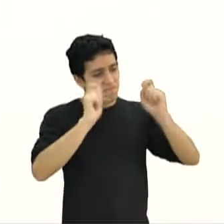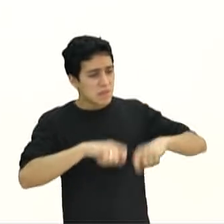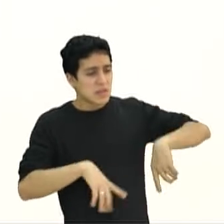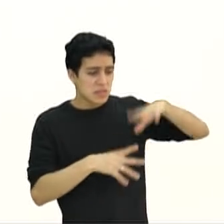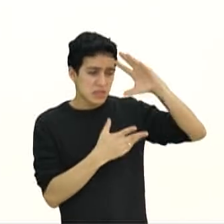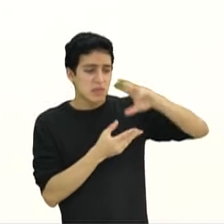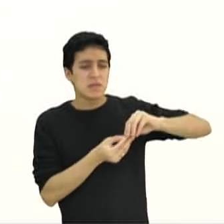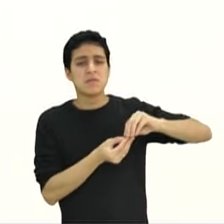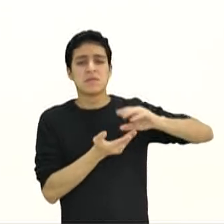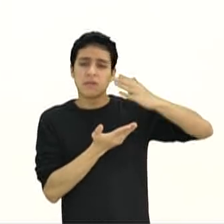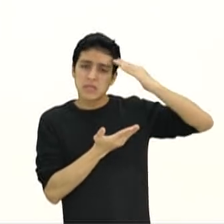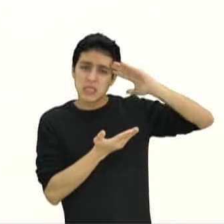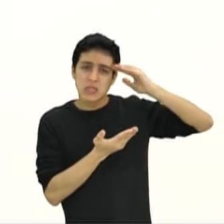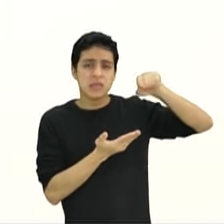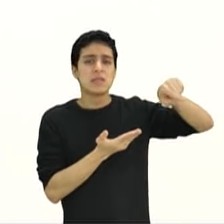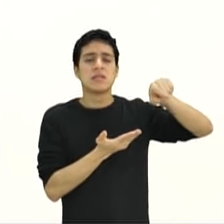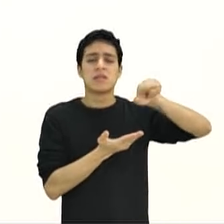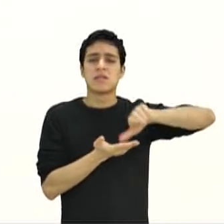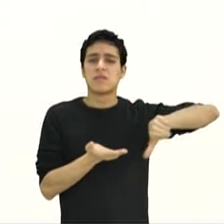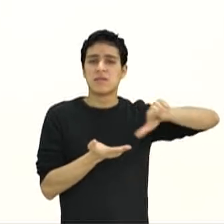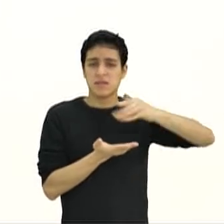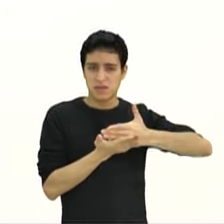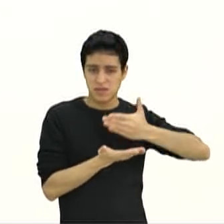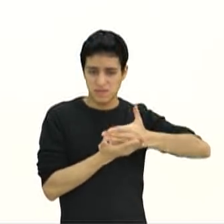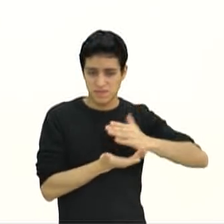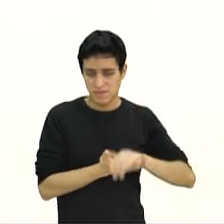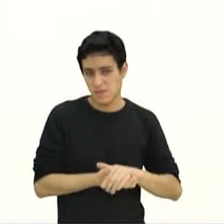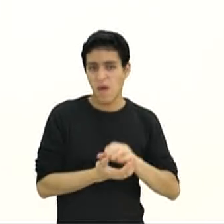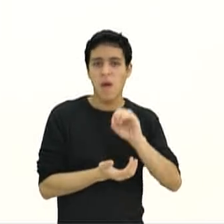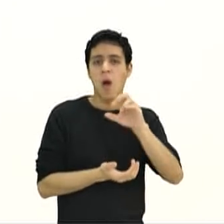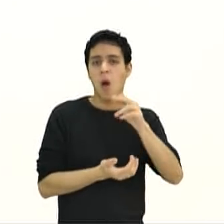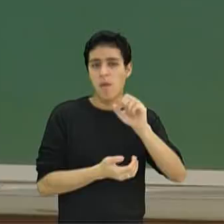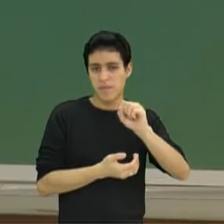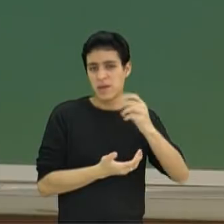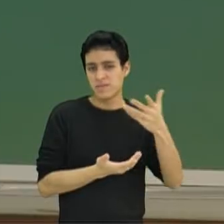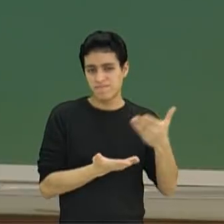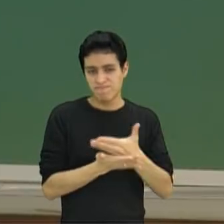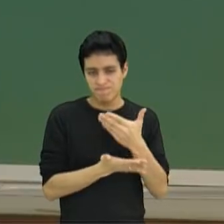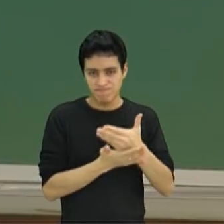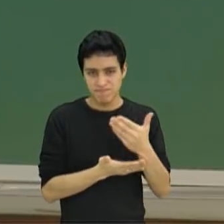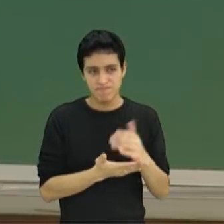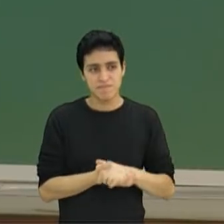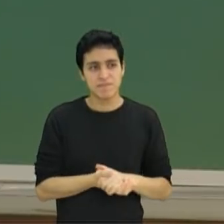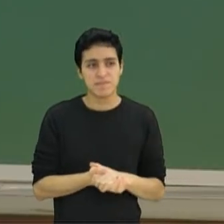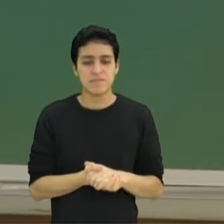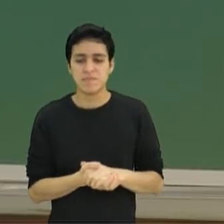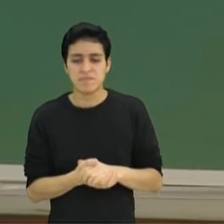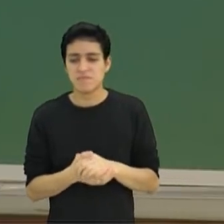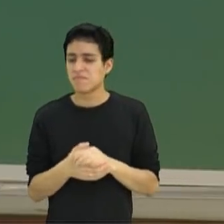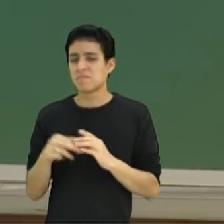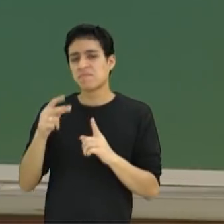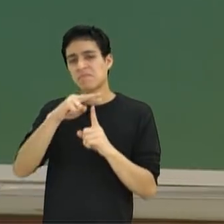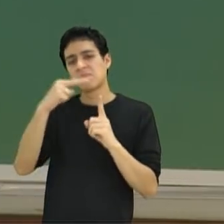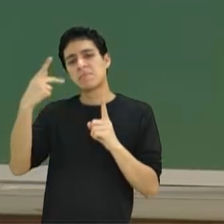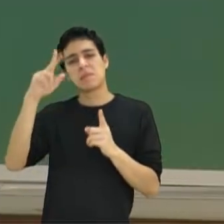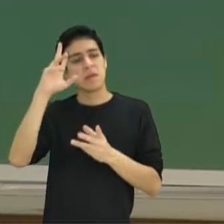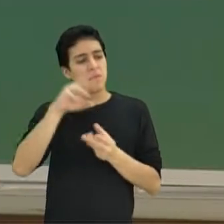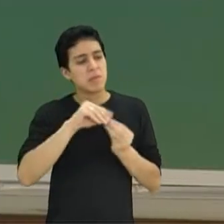de interpretações da obra. É o que nós temos ali, os posicionamentos, as interpretações da